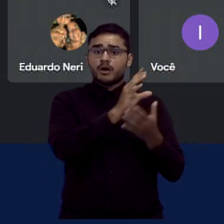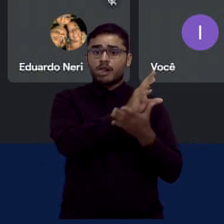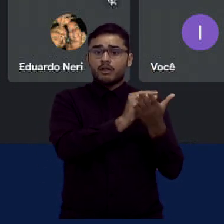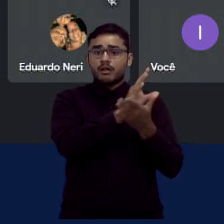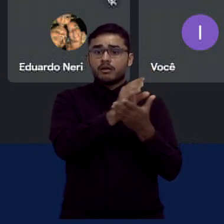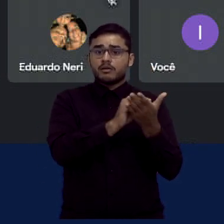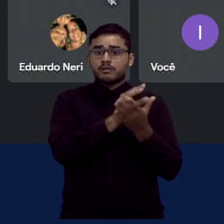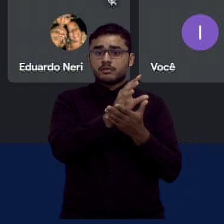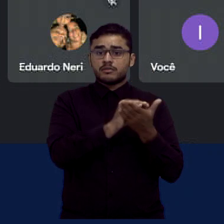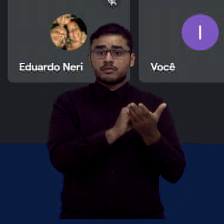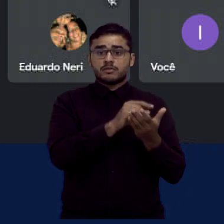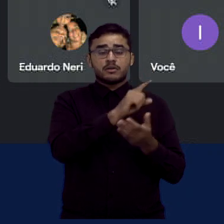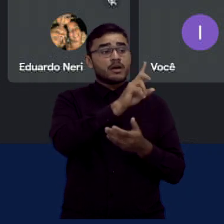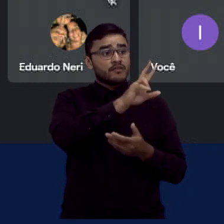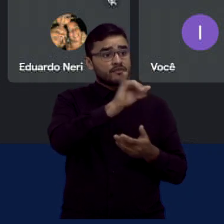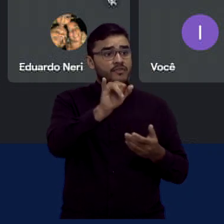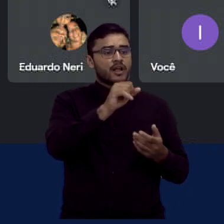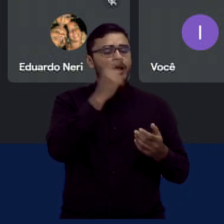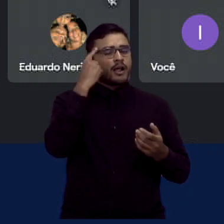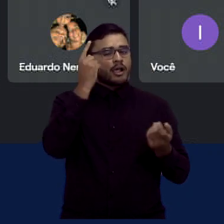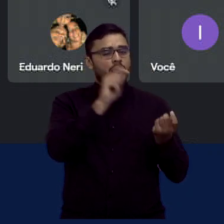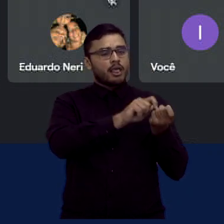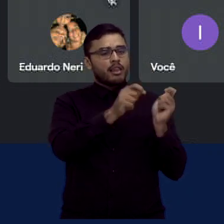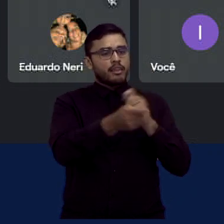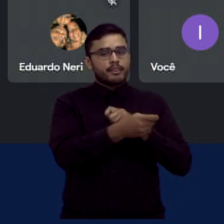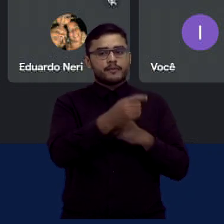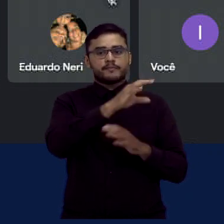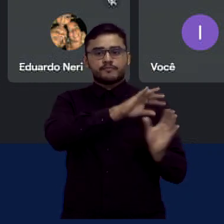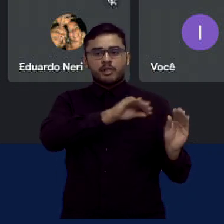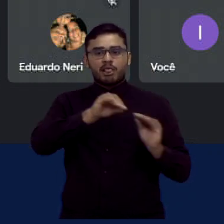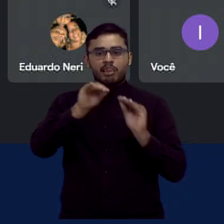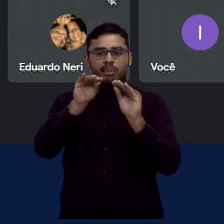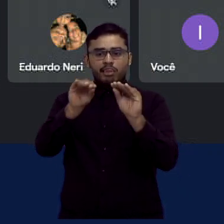interessa para eles é o trabalho original, que é o que vai convencer.